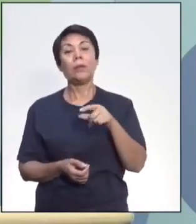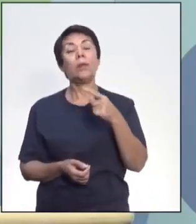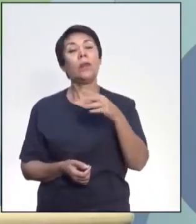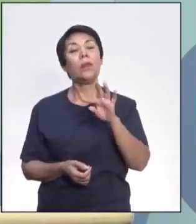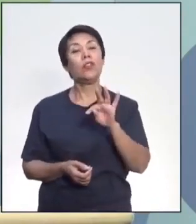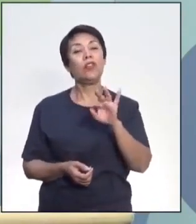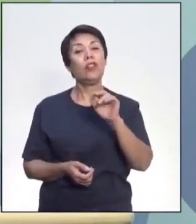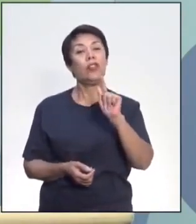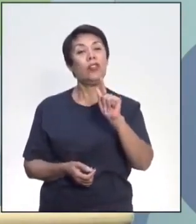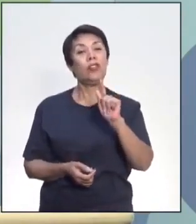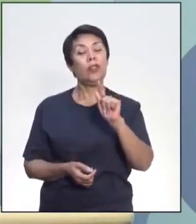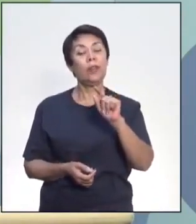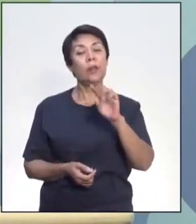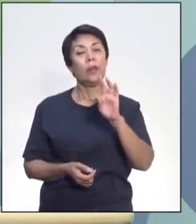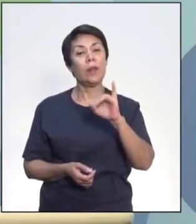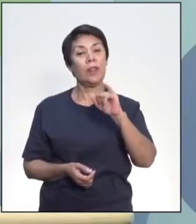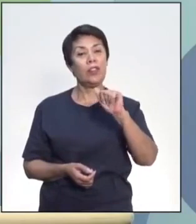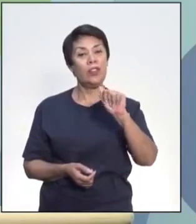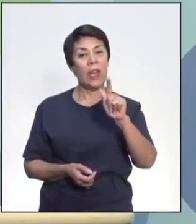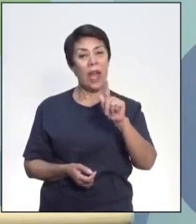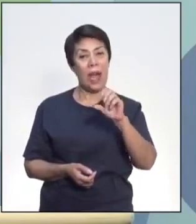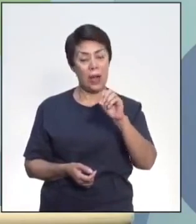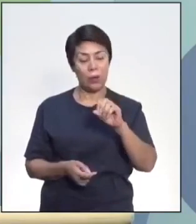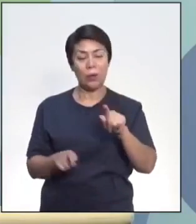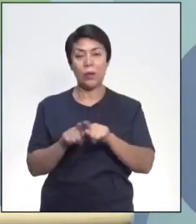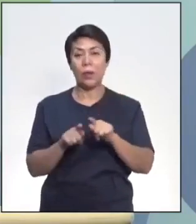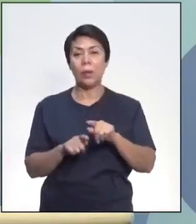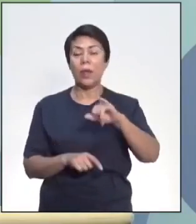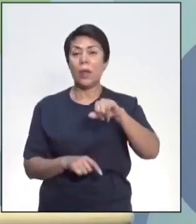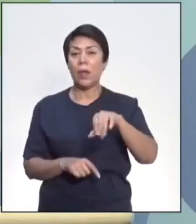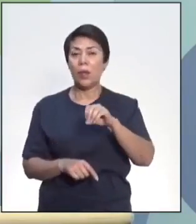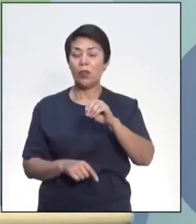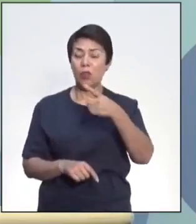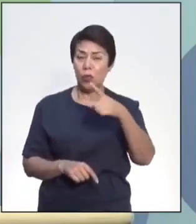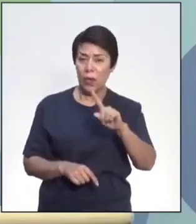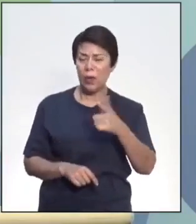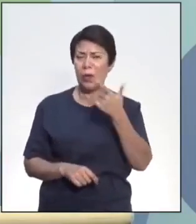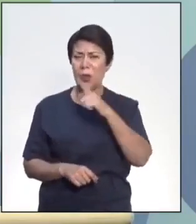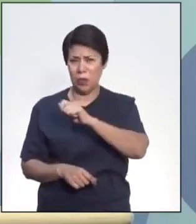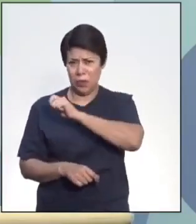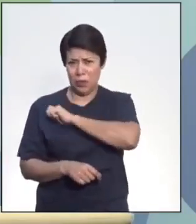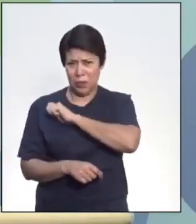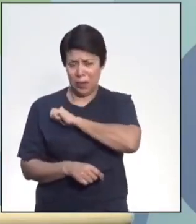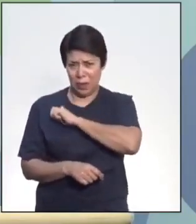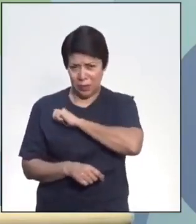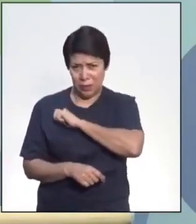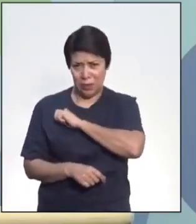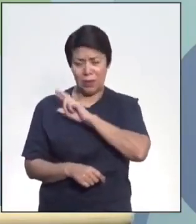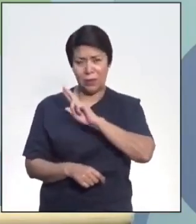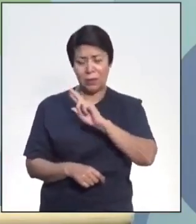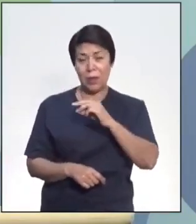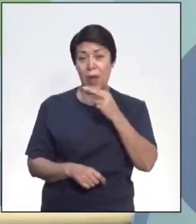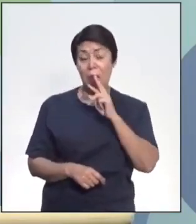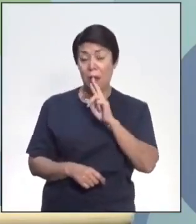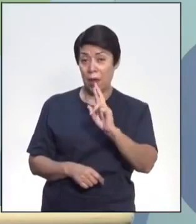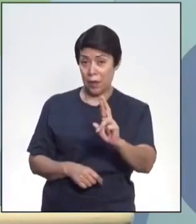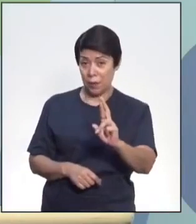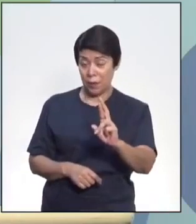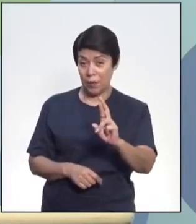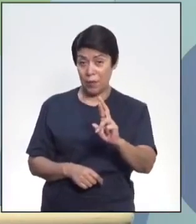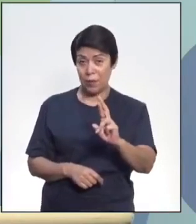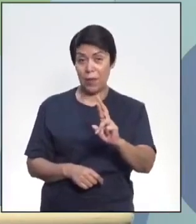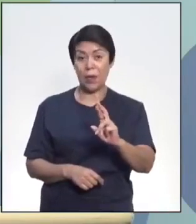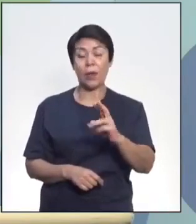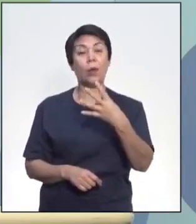o João, a Camille, a Daniele, Gabriele, Macley, que colocaram, Ana Júlia,